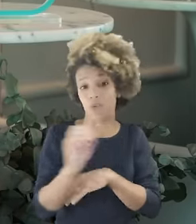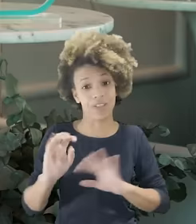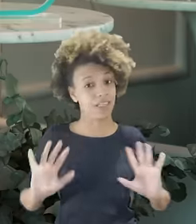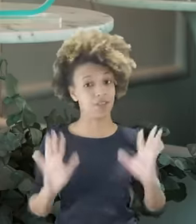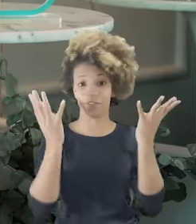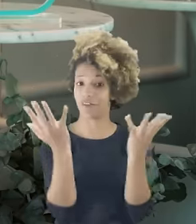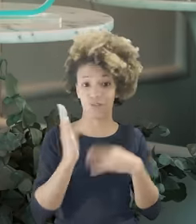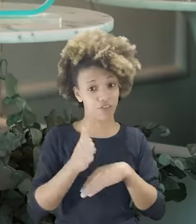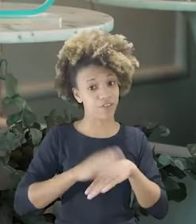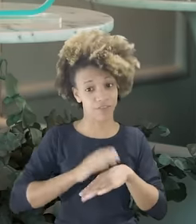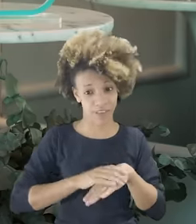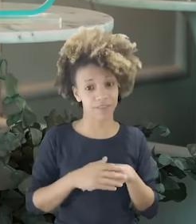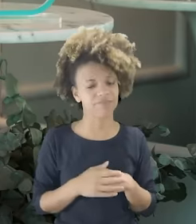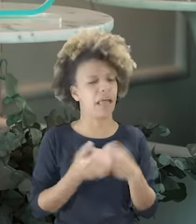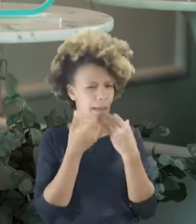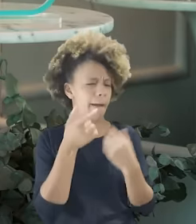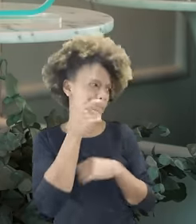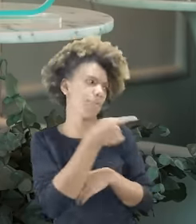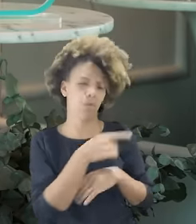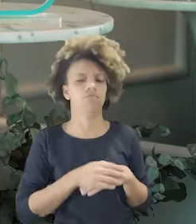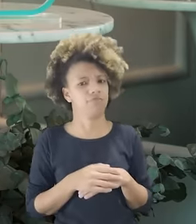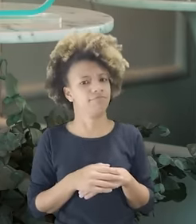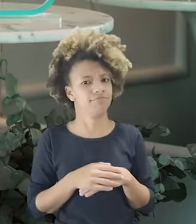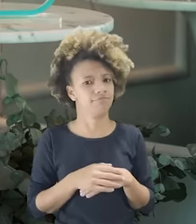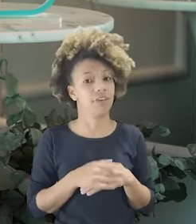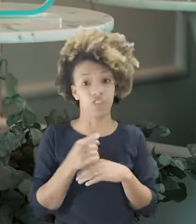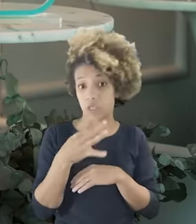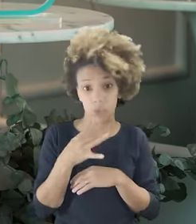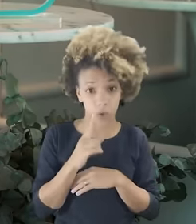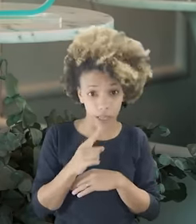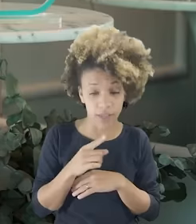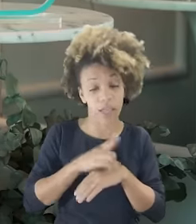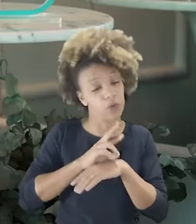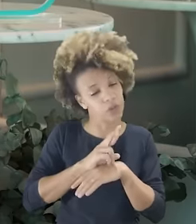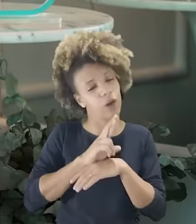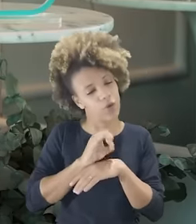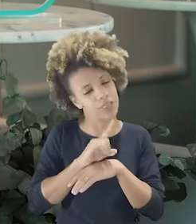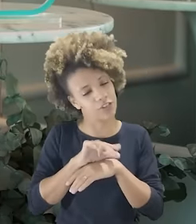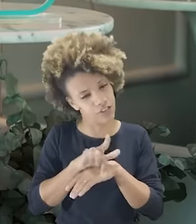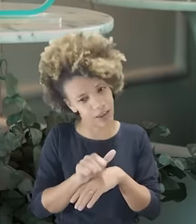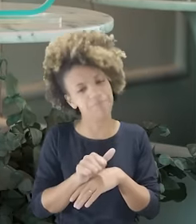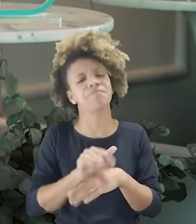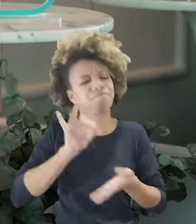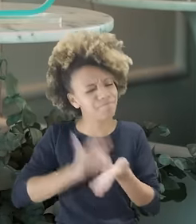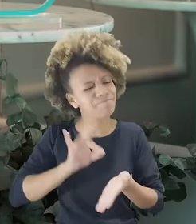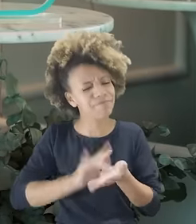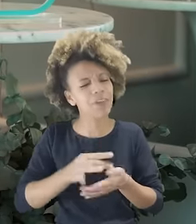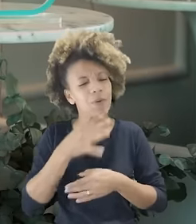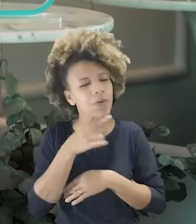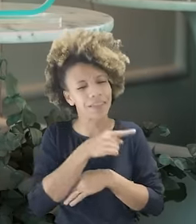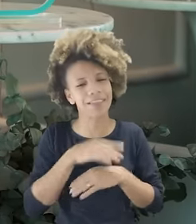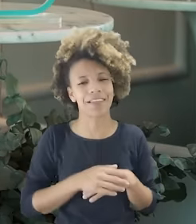800 eventos que ele já fez vale a pena para caramba cara meu público que não conhece ainda doutora Rosângela eu faço questão